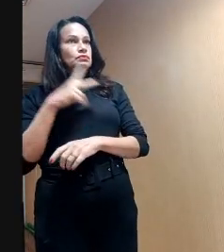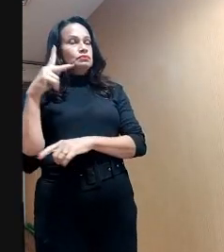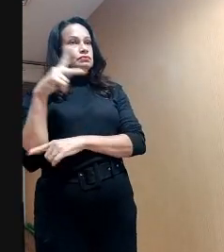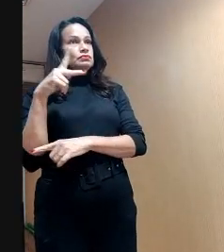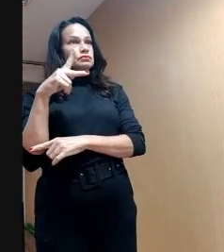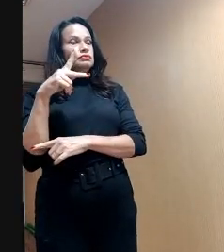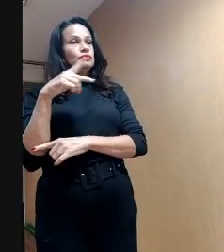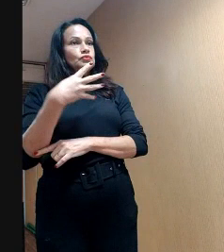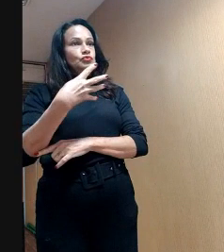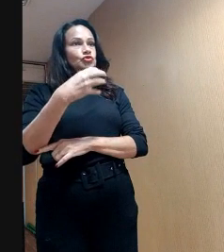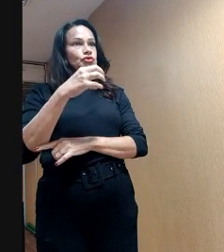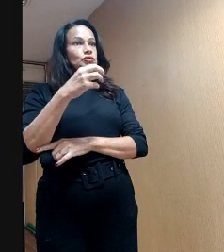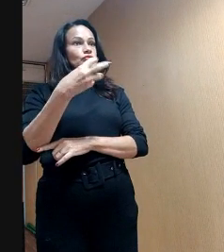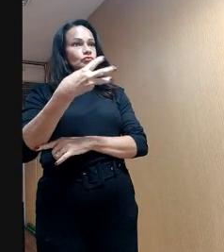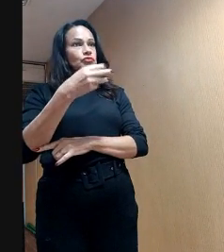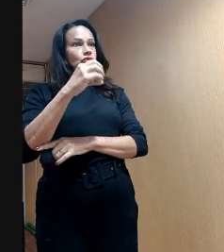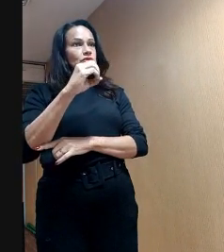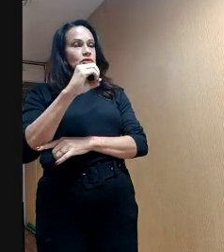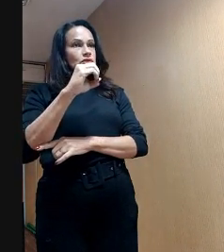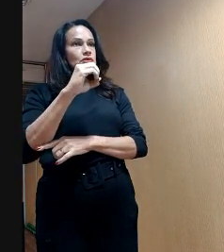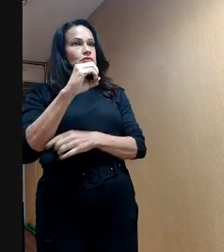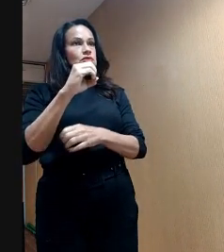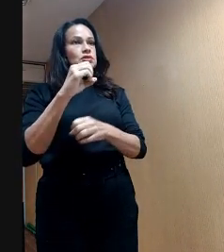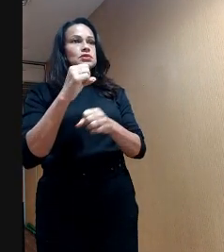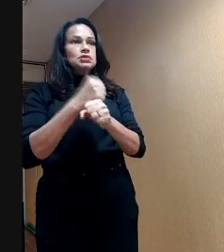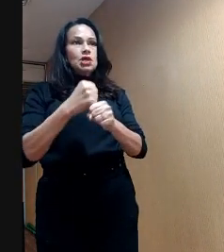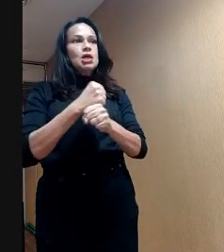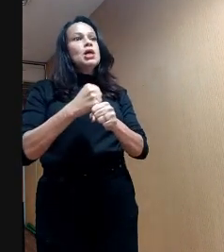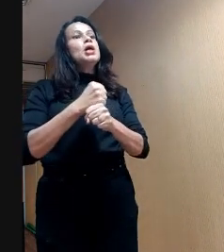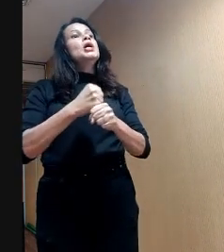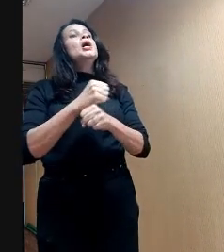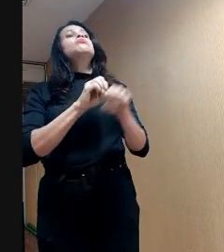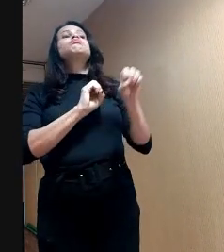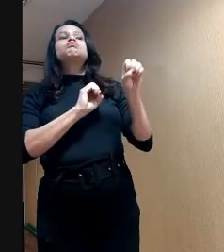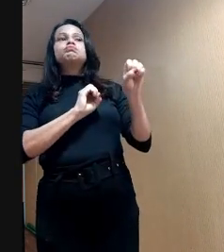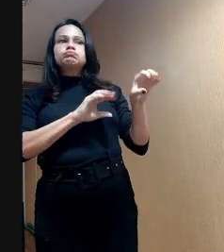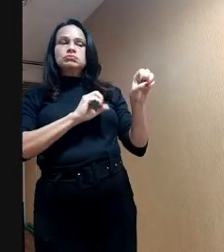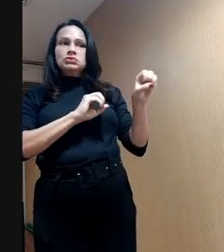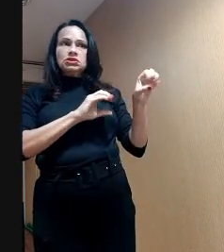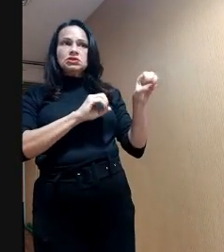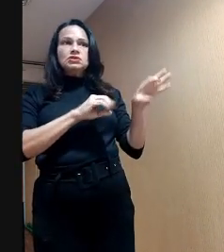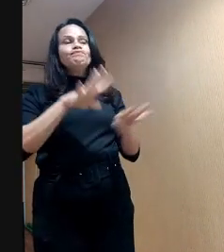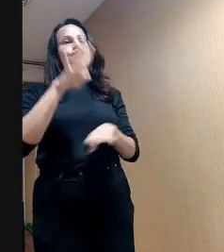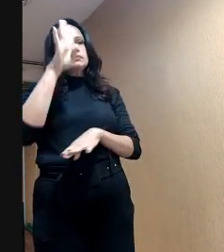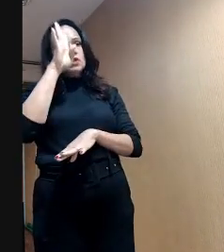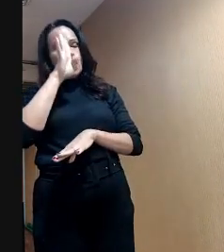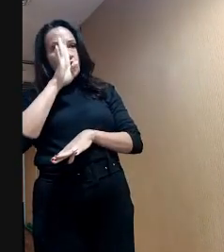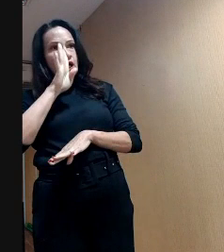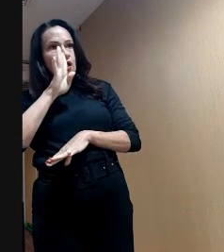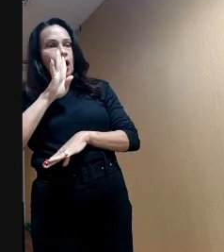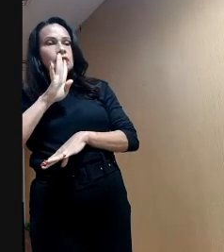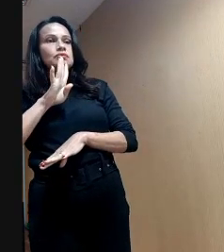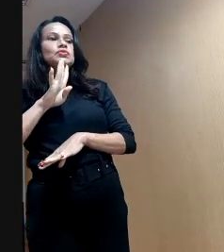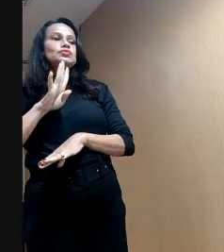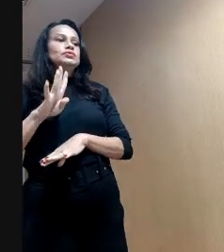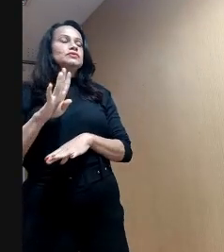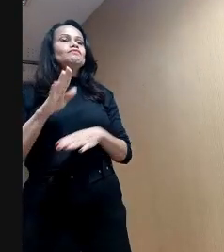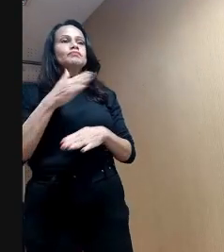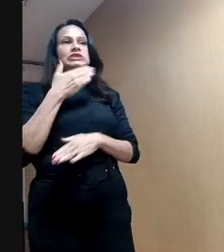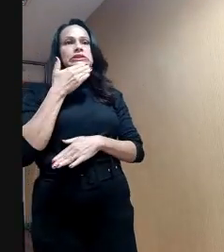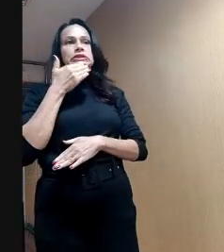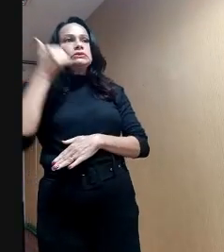nos 30 anos de promoção da educação pública gratuita, laica, inclusive de qualidade referenciada